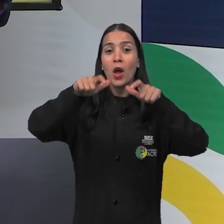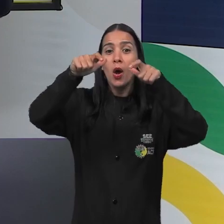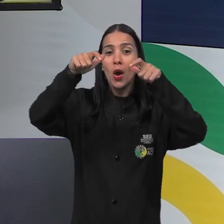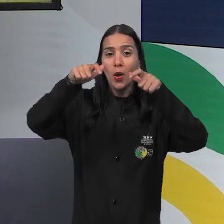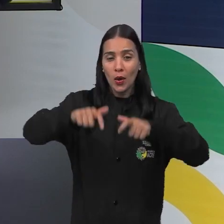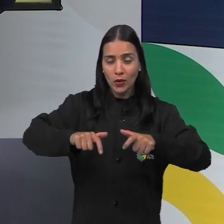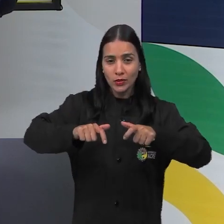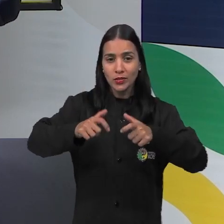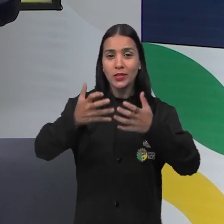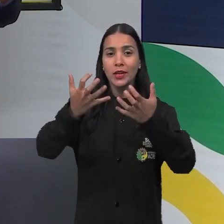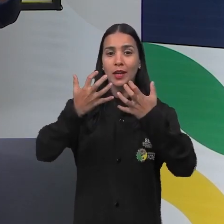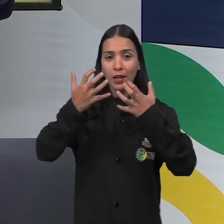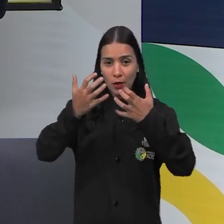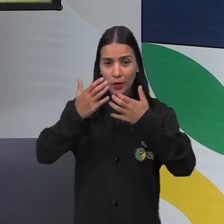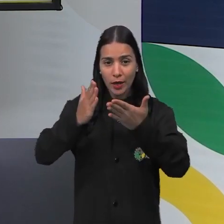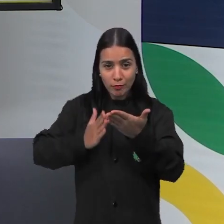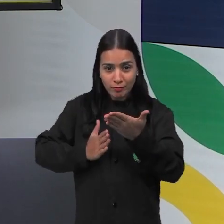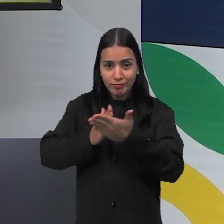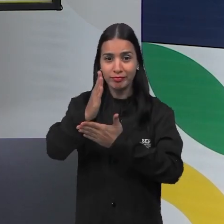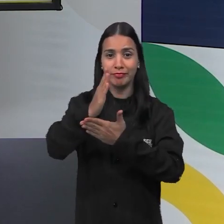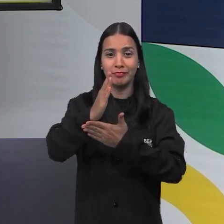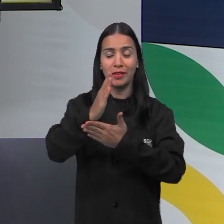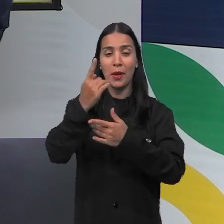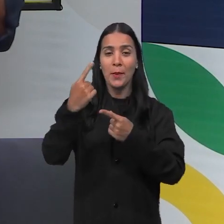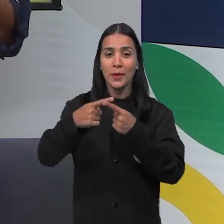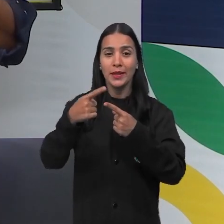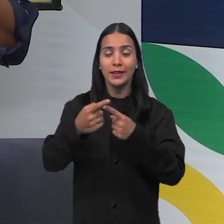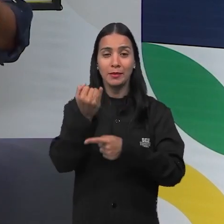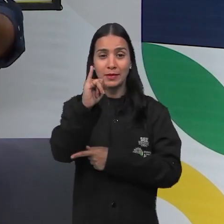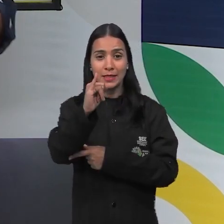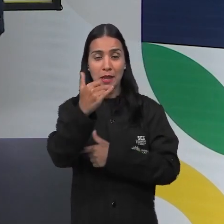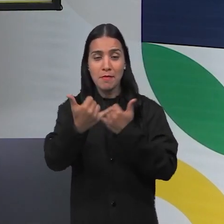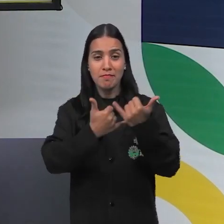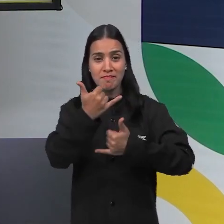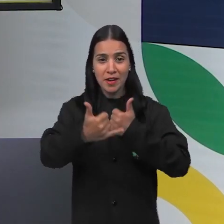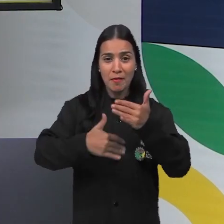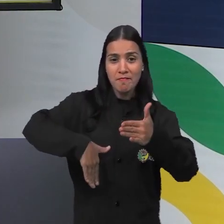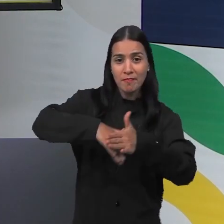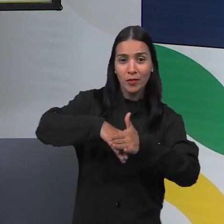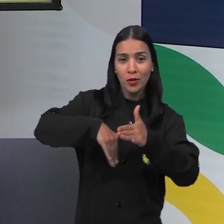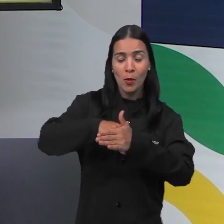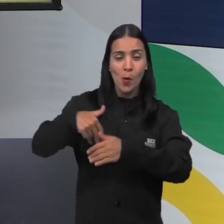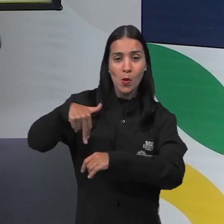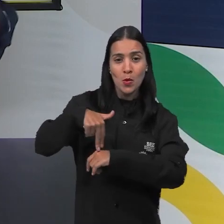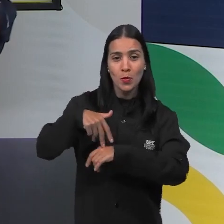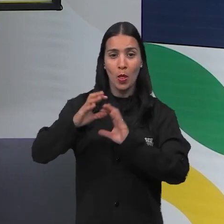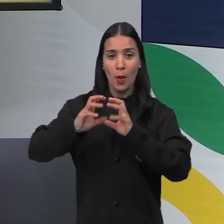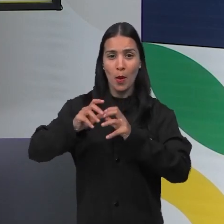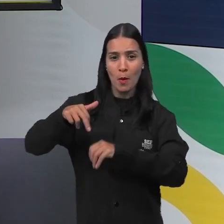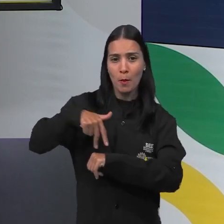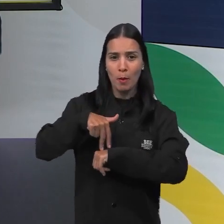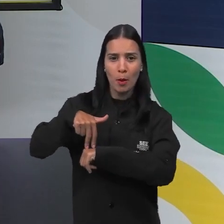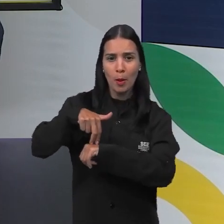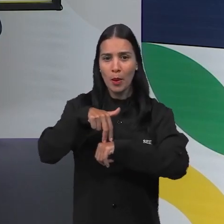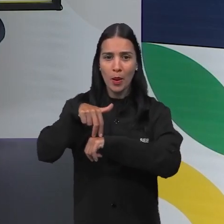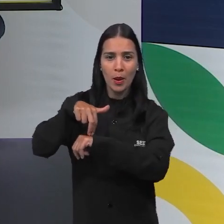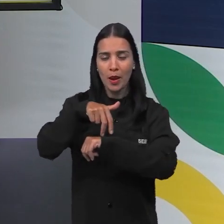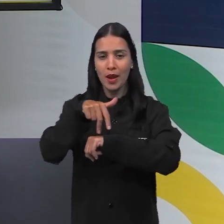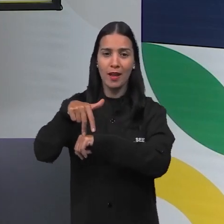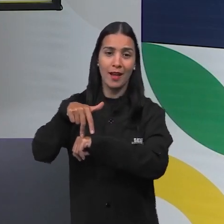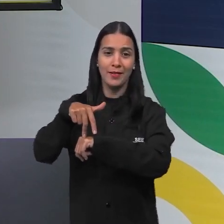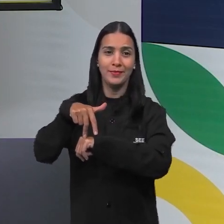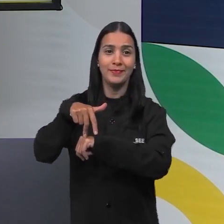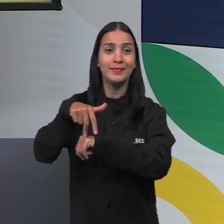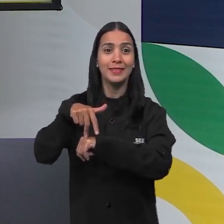marcar ponto? Eu estou jogando futebol e aí eu vou pegar a bola e vou fazer ponto no meu gol, porque se o gol é